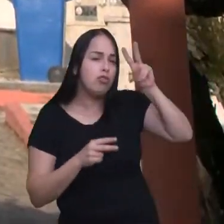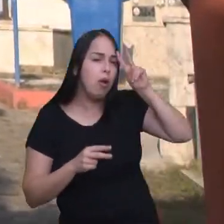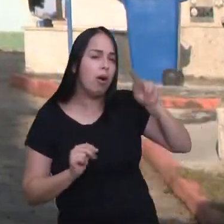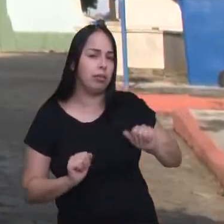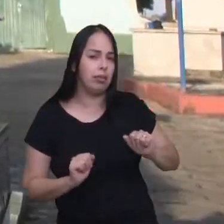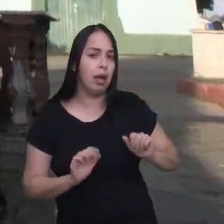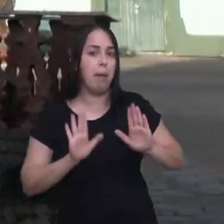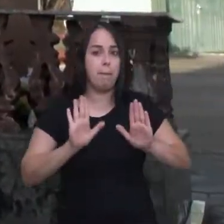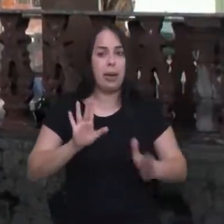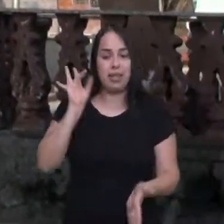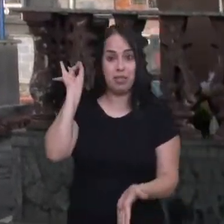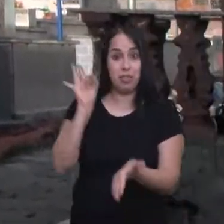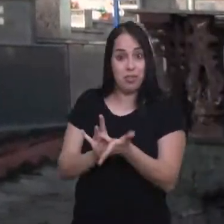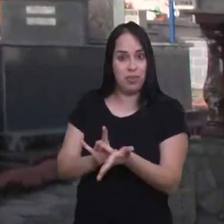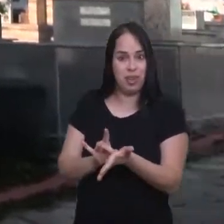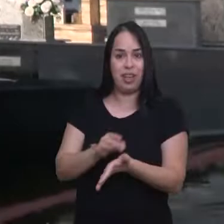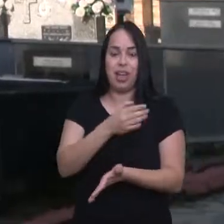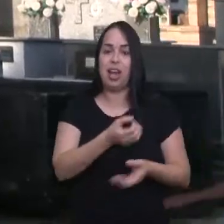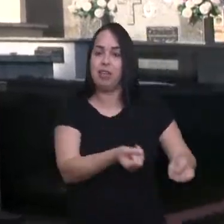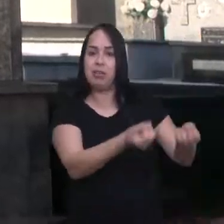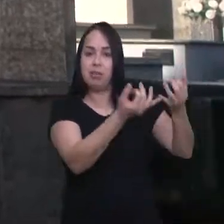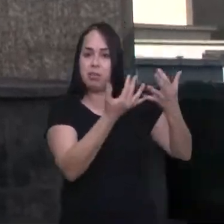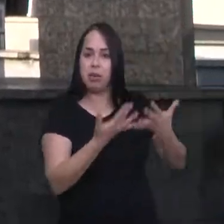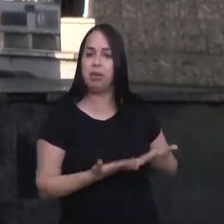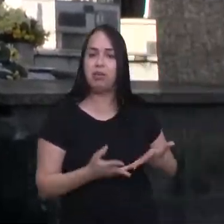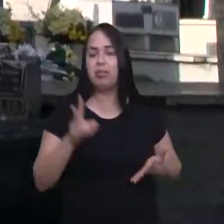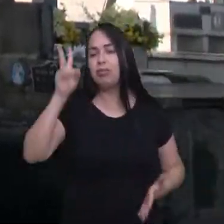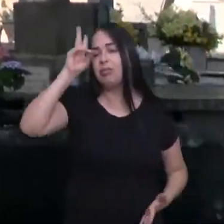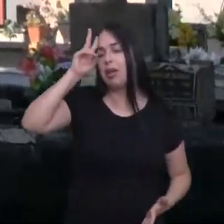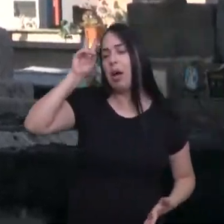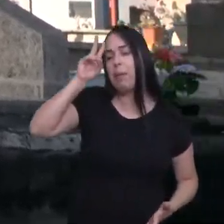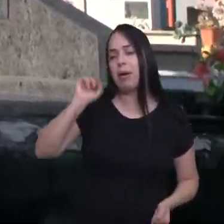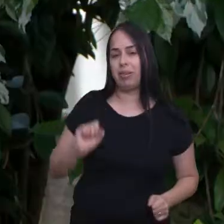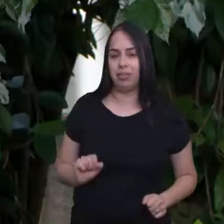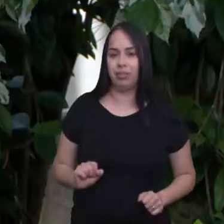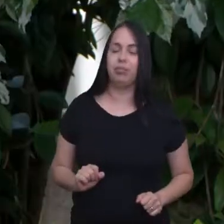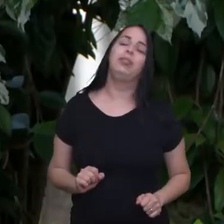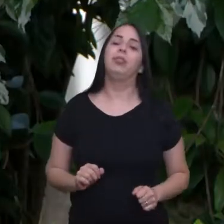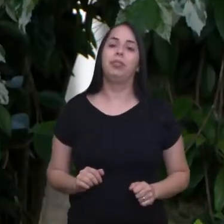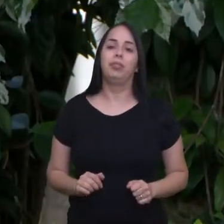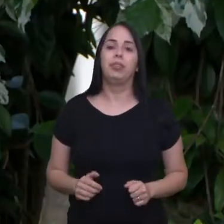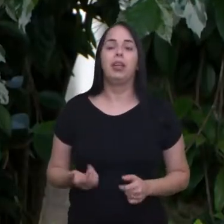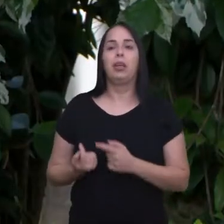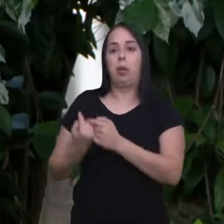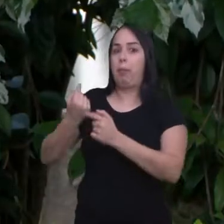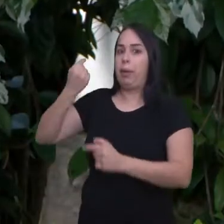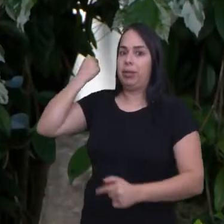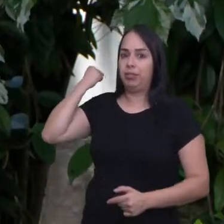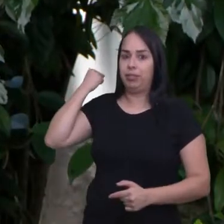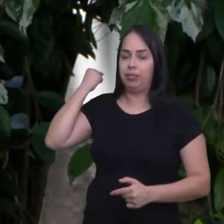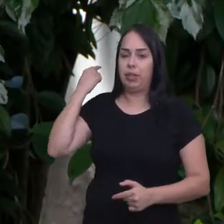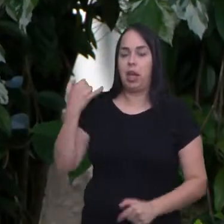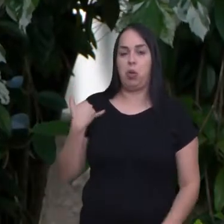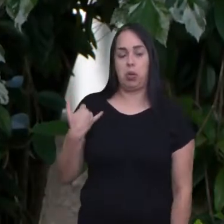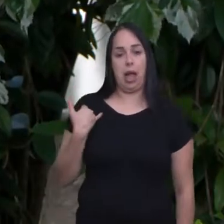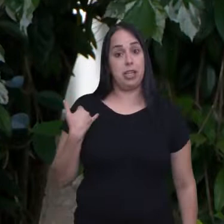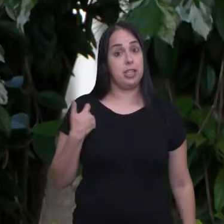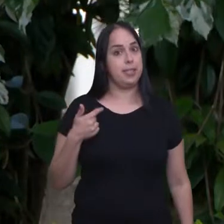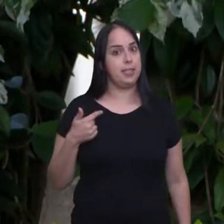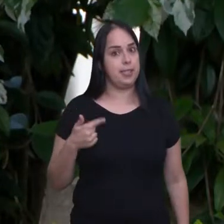tudo verdade, Jorge nos conta algumas lembranças da infância. Tinha perto de 7